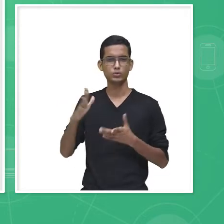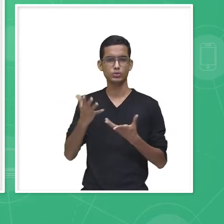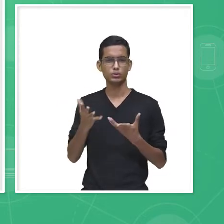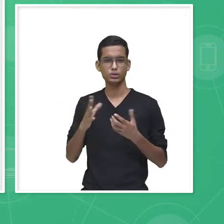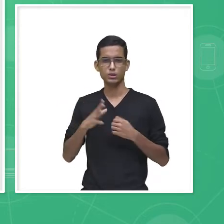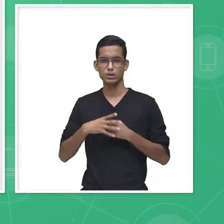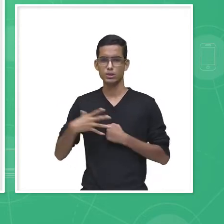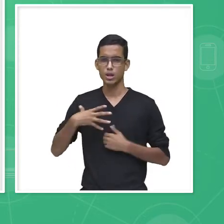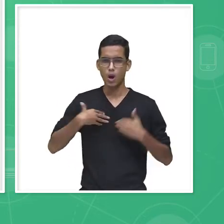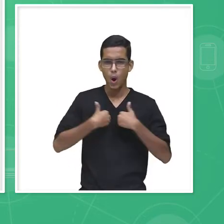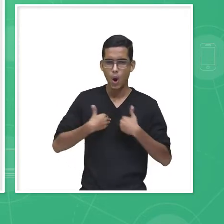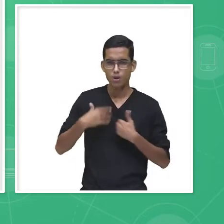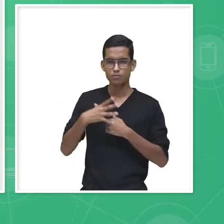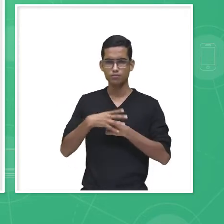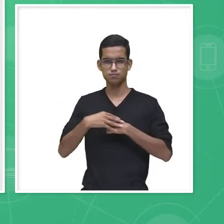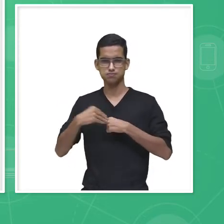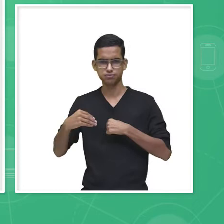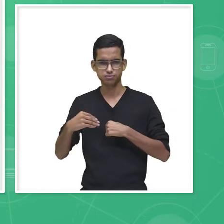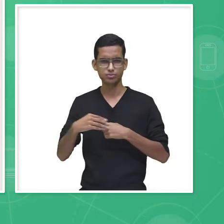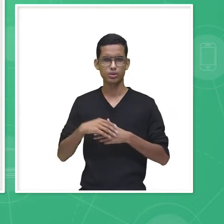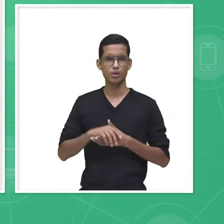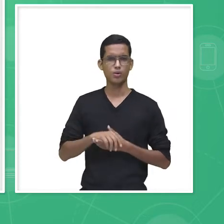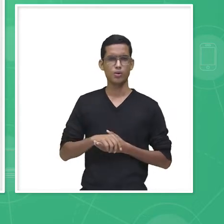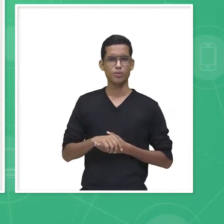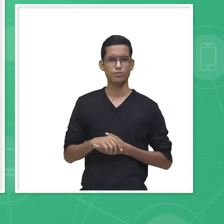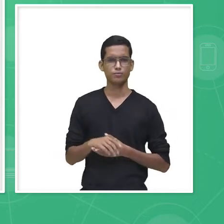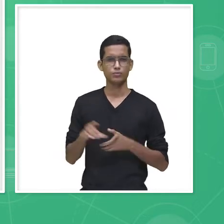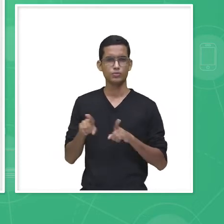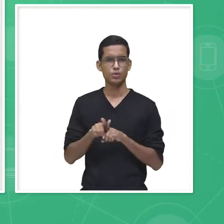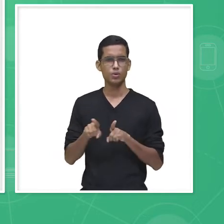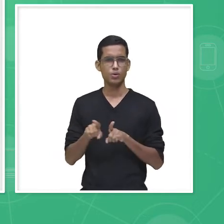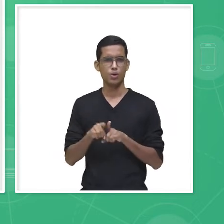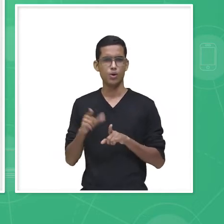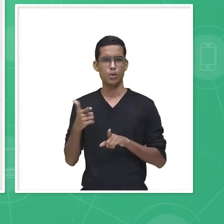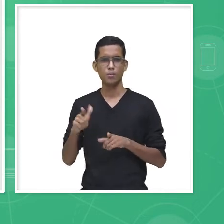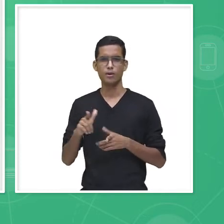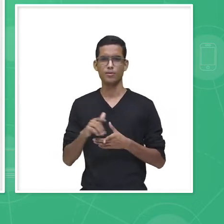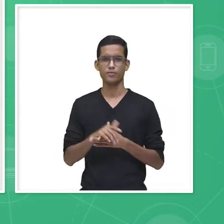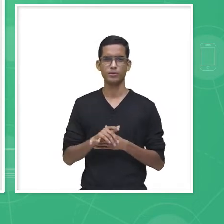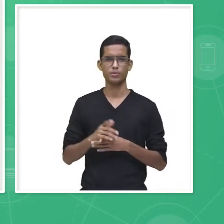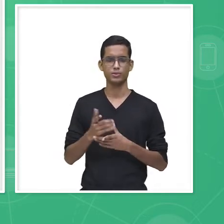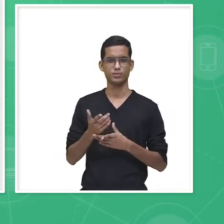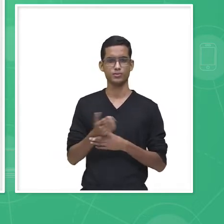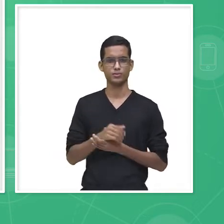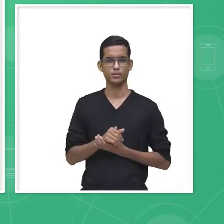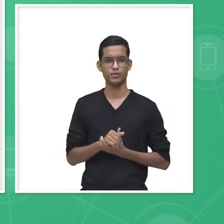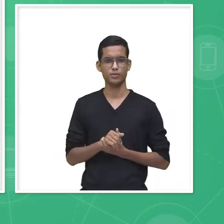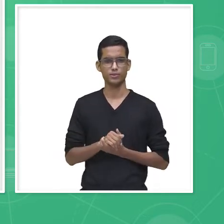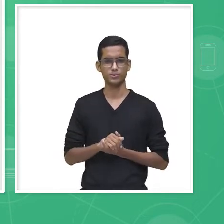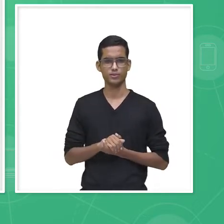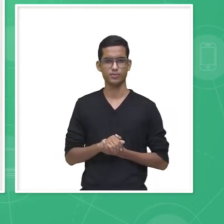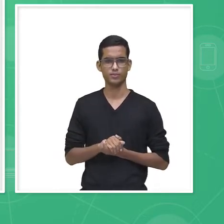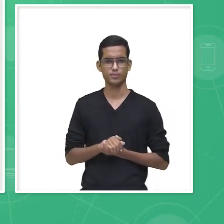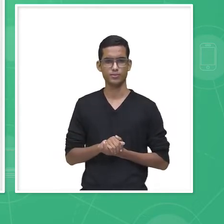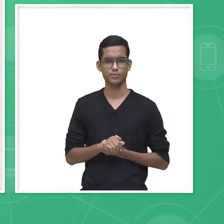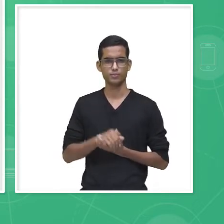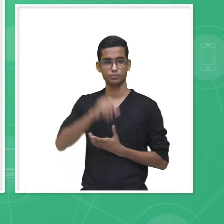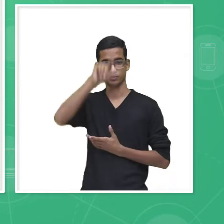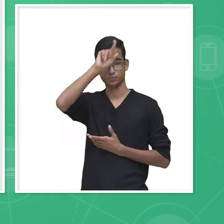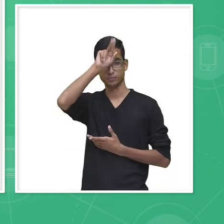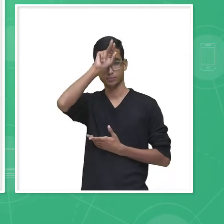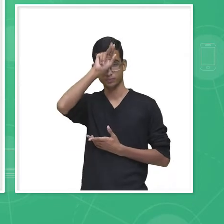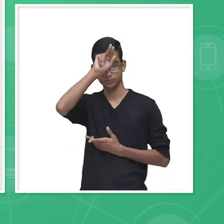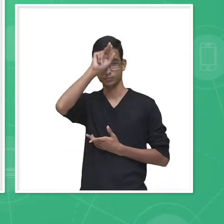caso e nos anelídeos tá bom e o ácido úrico que está aqui em azul é